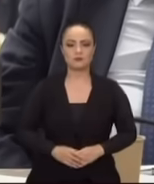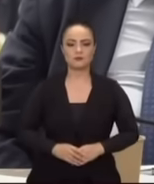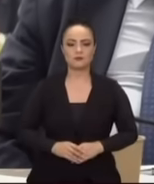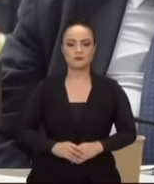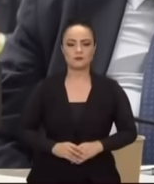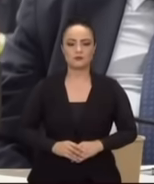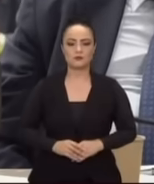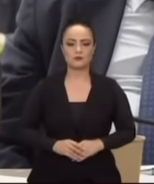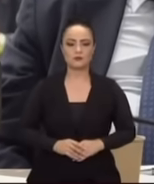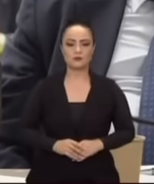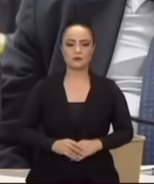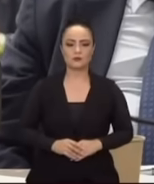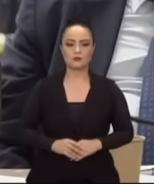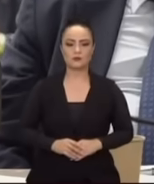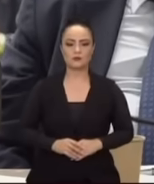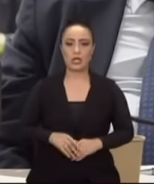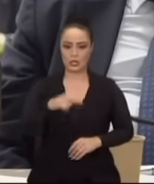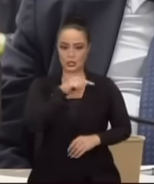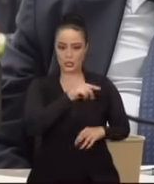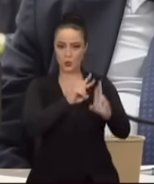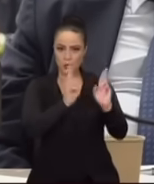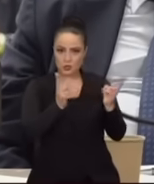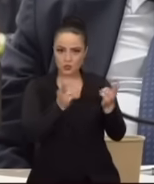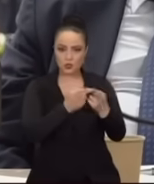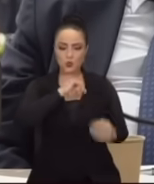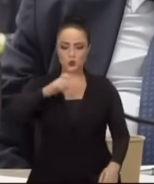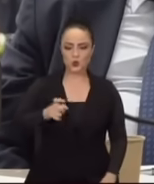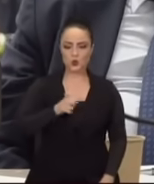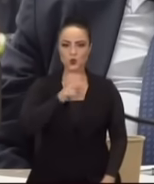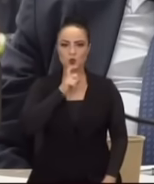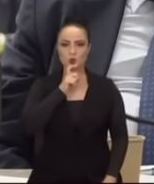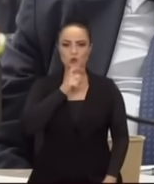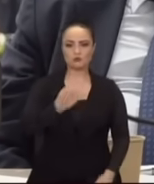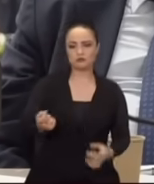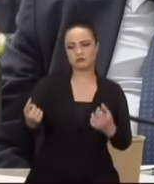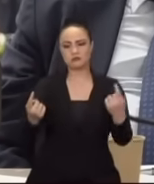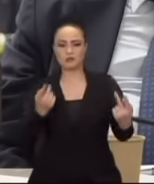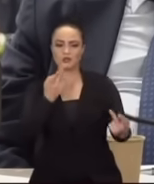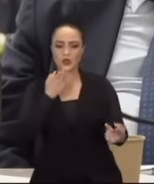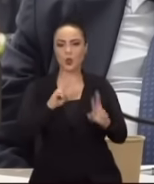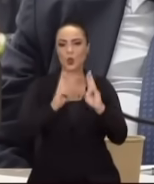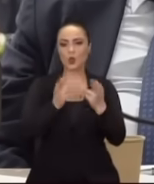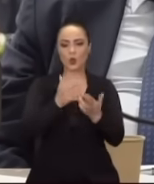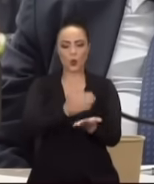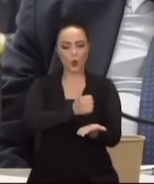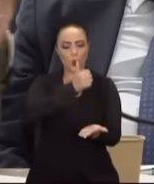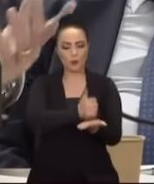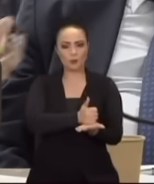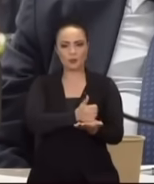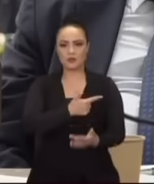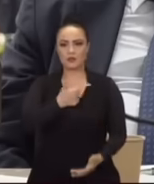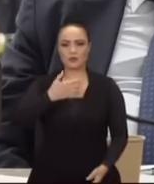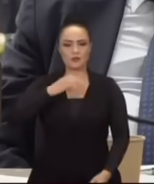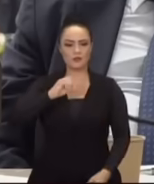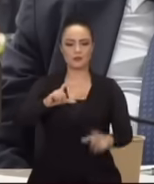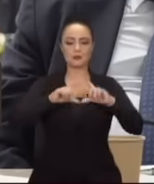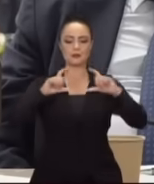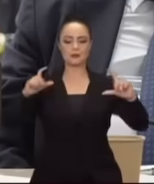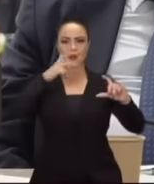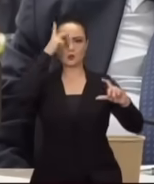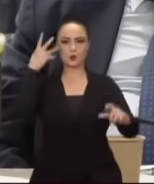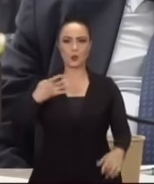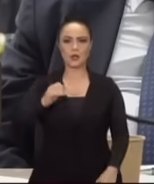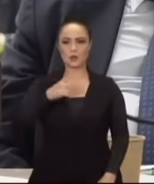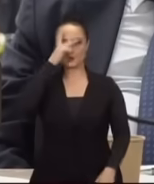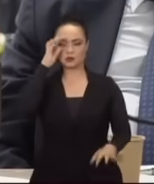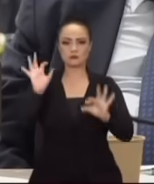tocante àquela reunião de julho, onde alguns falam que reunião do golpe com 20 plaquinhas na frente das pessoas, mas 40 pessoas